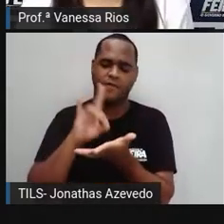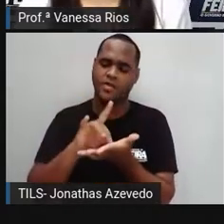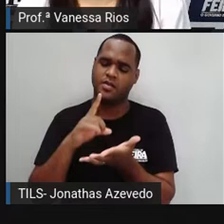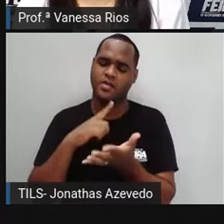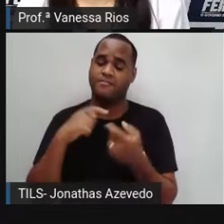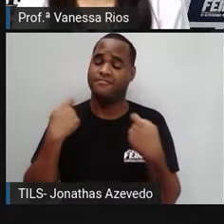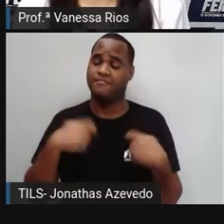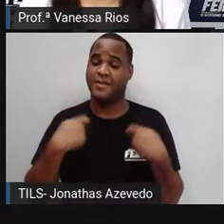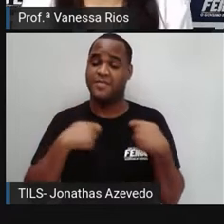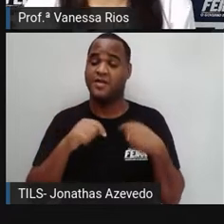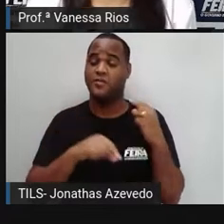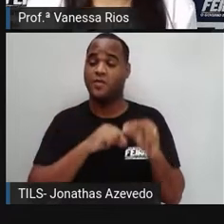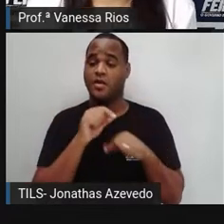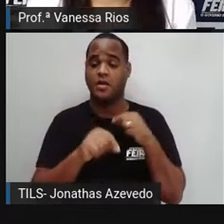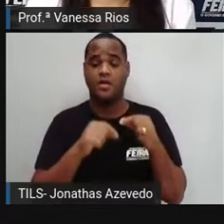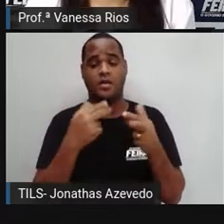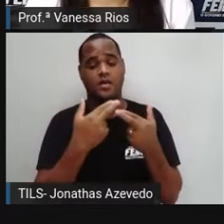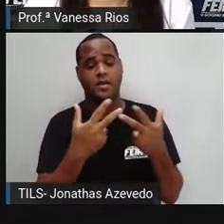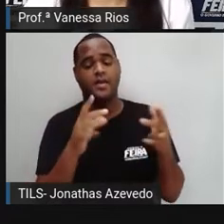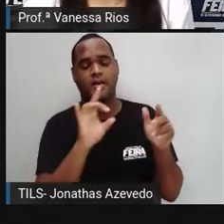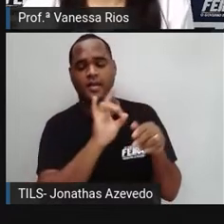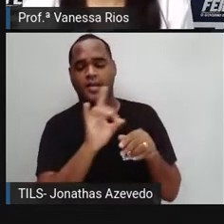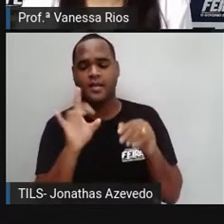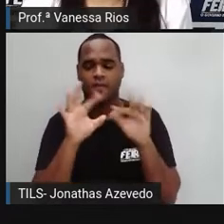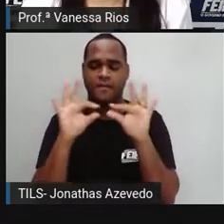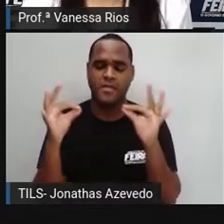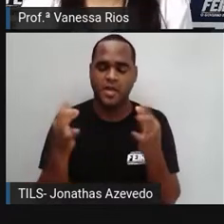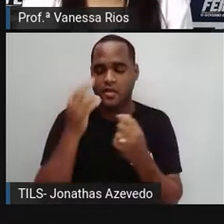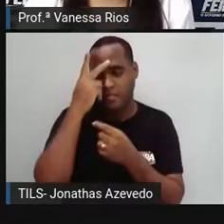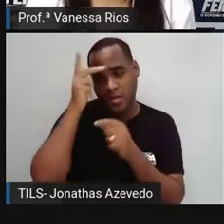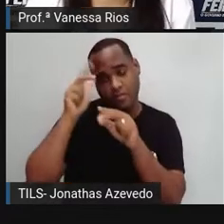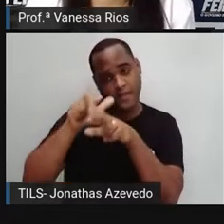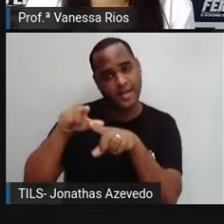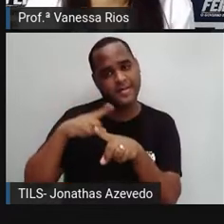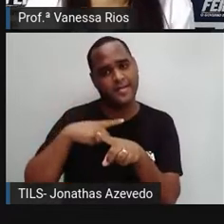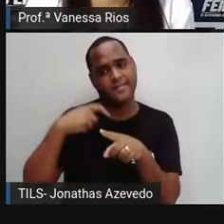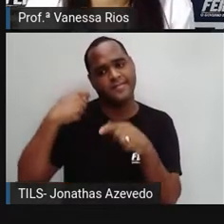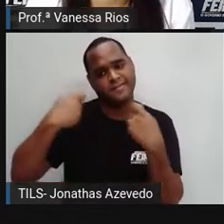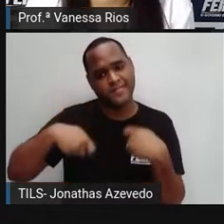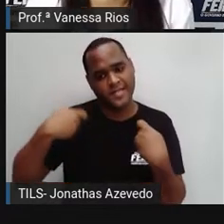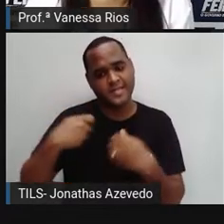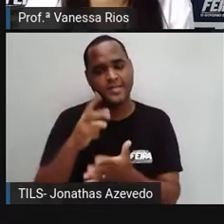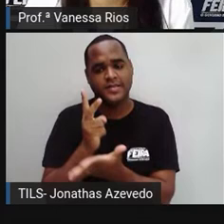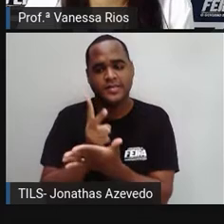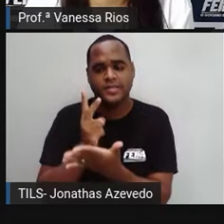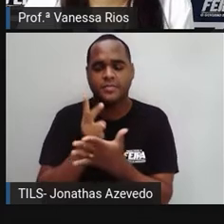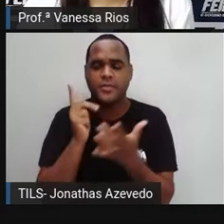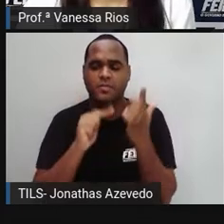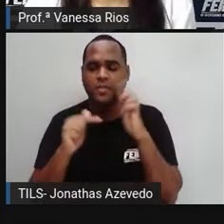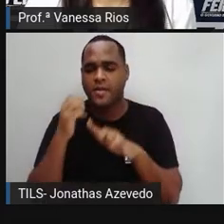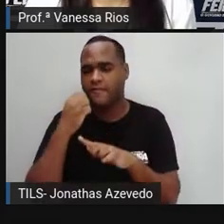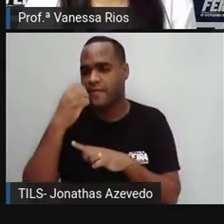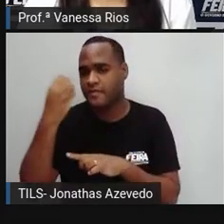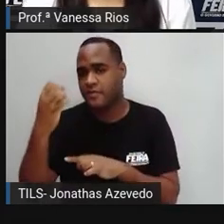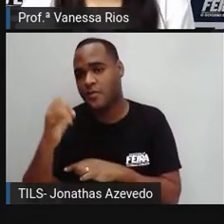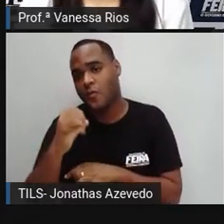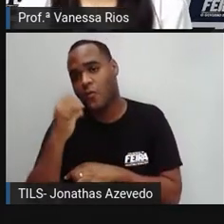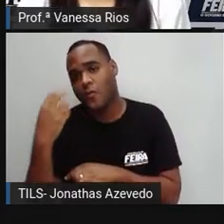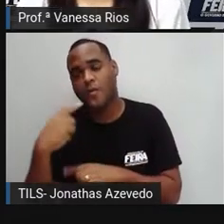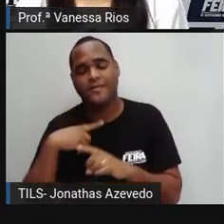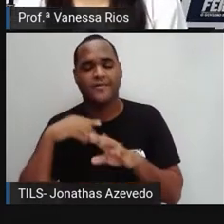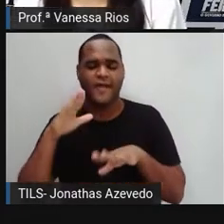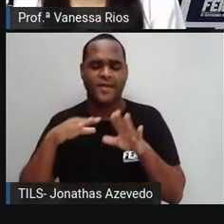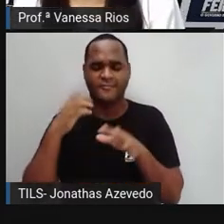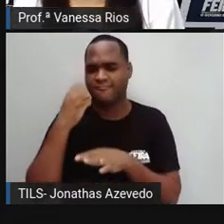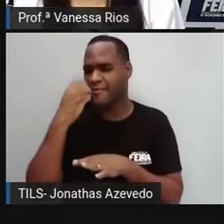as necessidades de cada família, de cada pessoa. Nem sempre a gente vai conseguir viajar, ou às vezes a gente vai